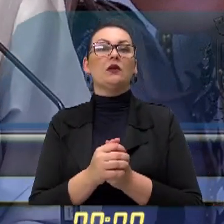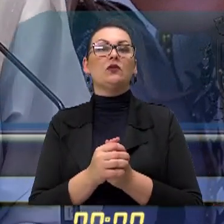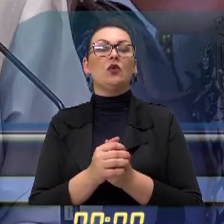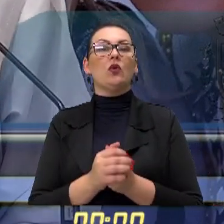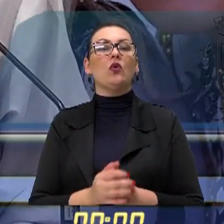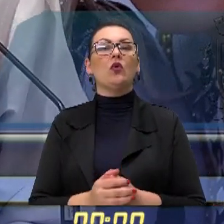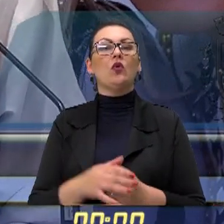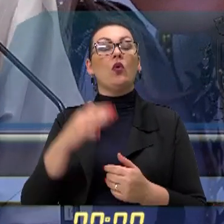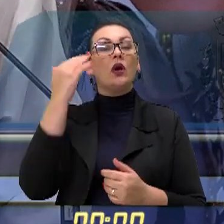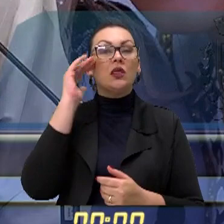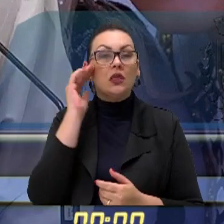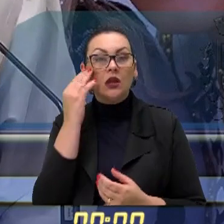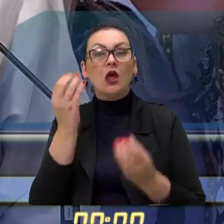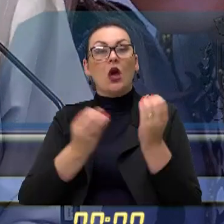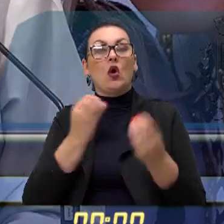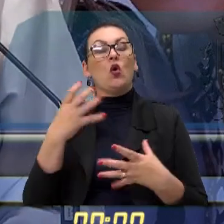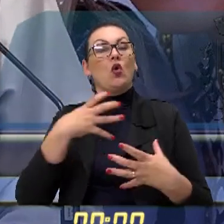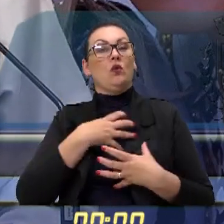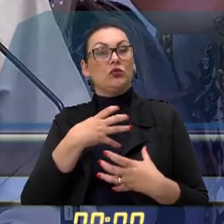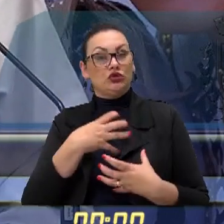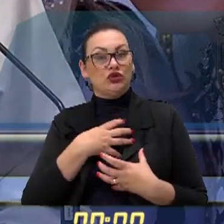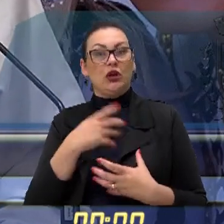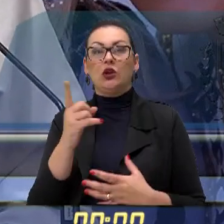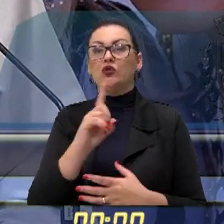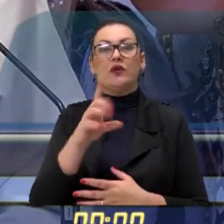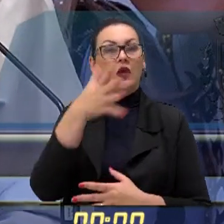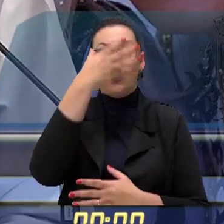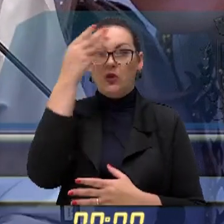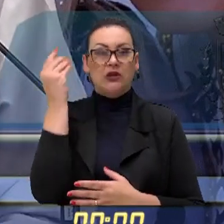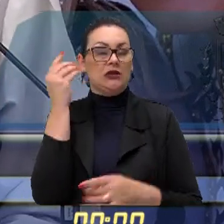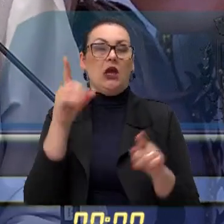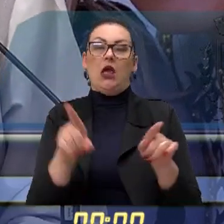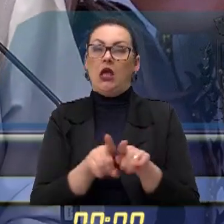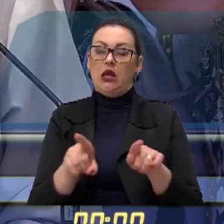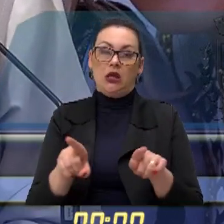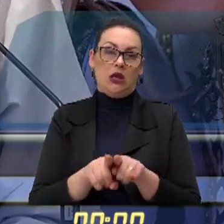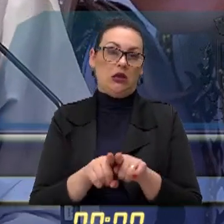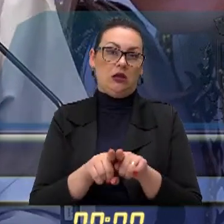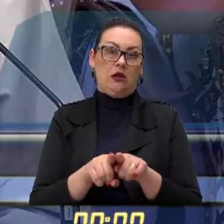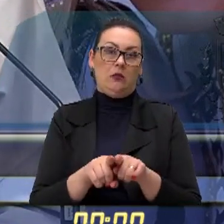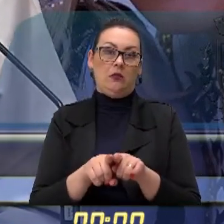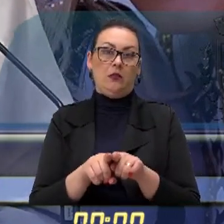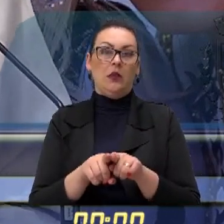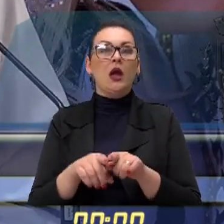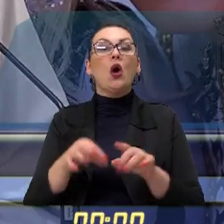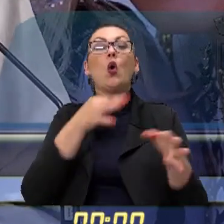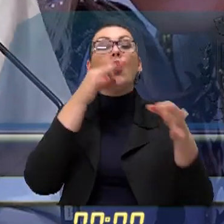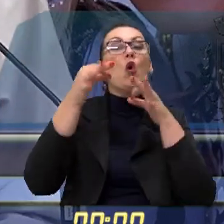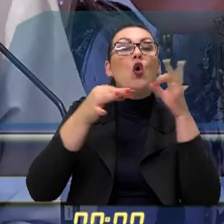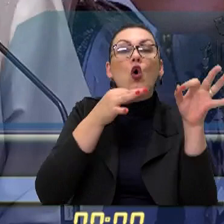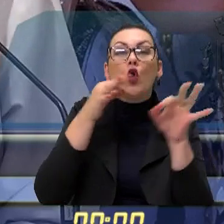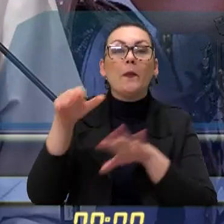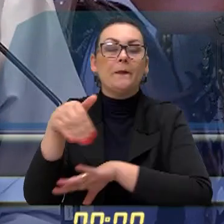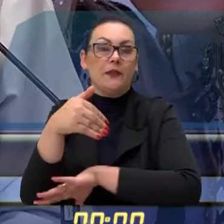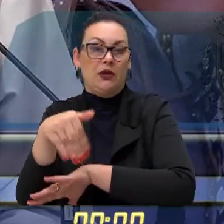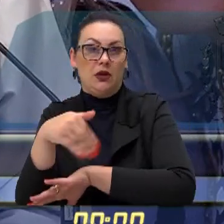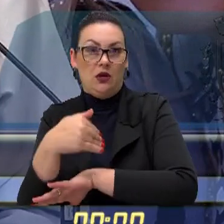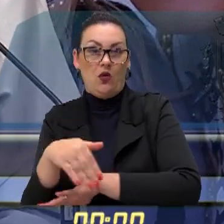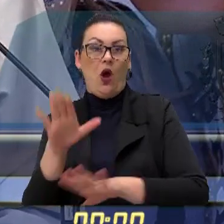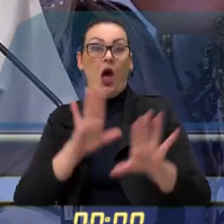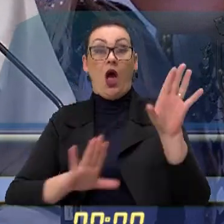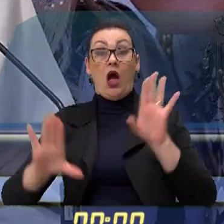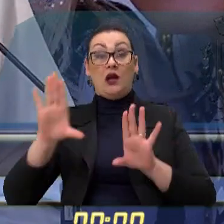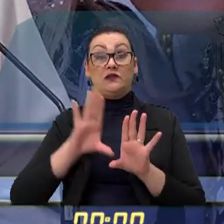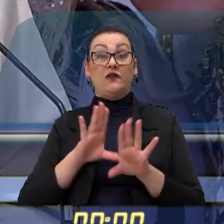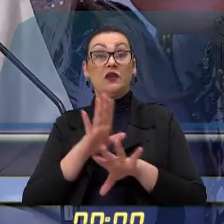com razão, com racionalidade, não esquecendo também, senhora presidente, as manifestações das ruas, que muitas vezes